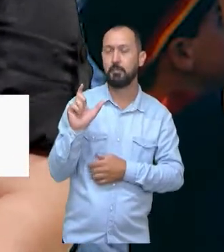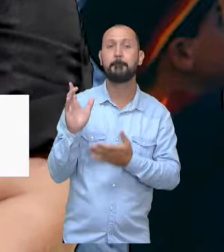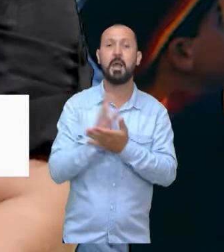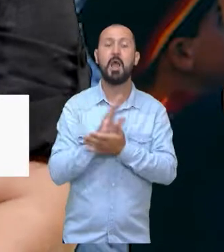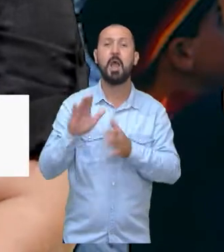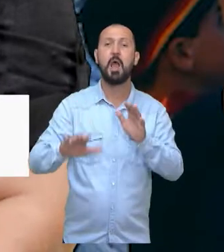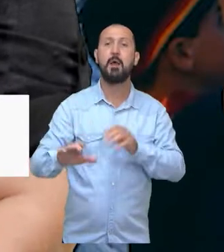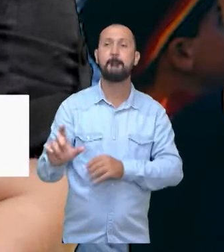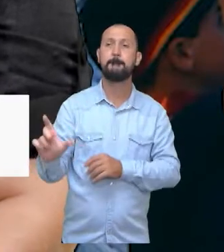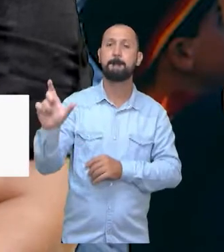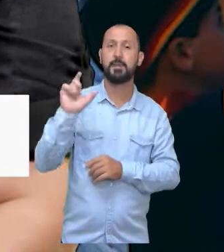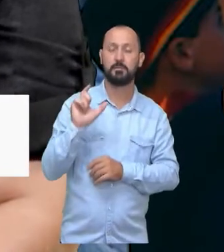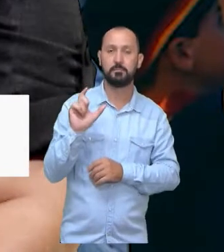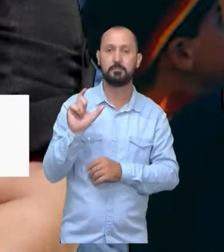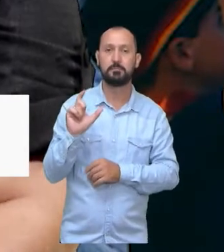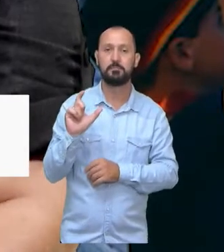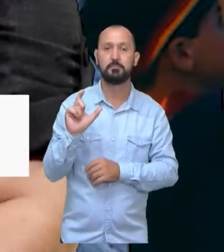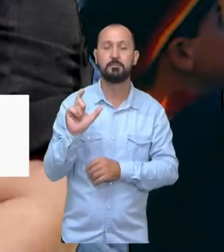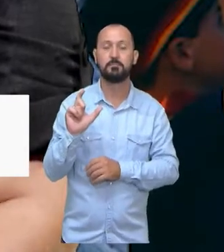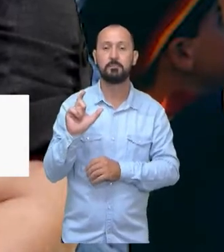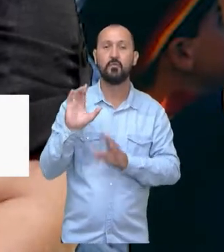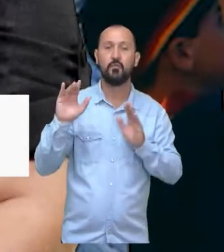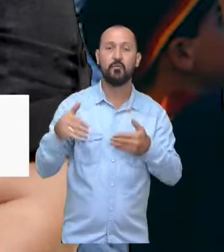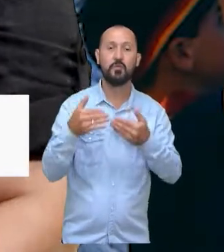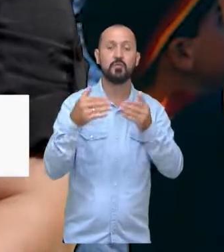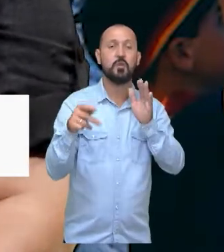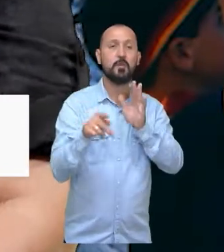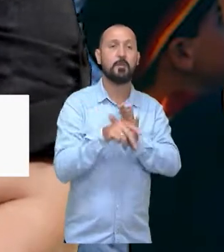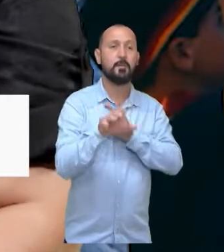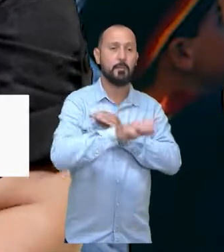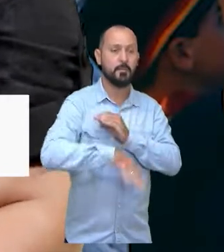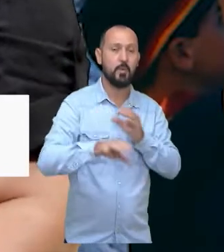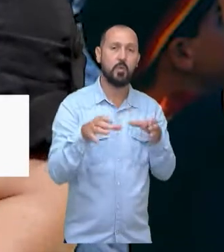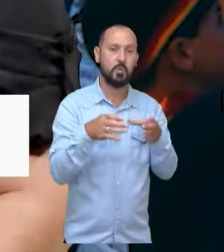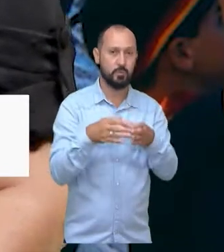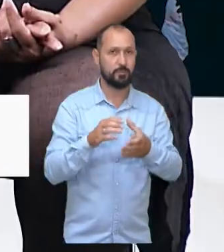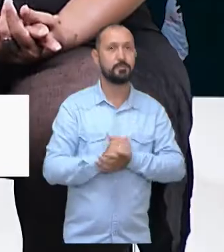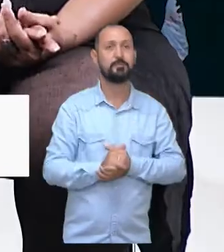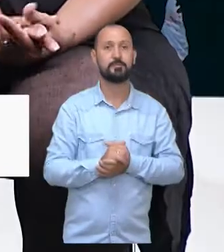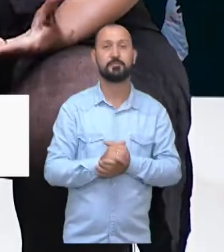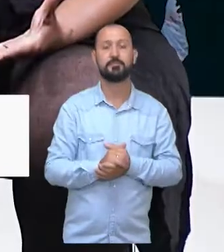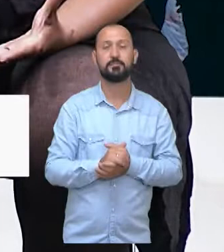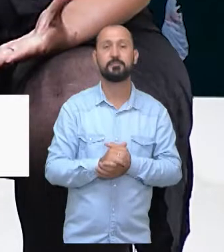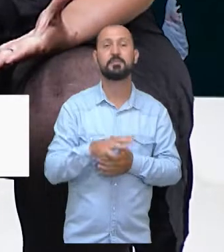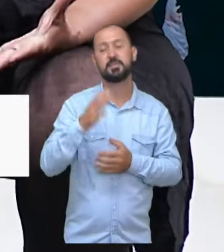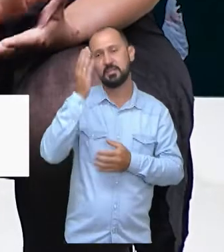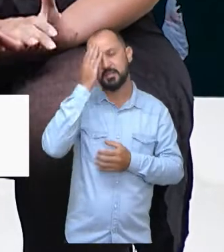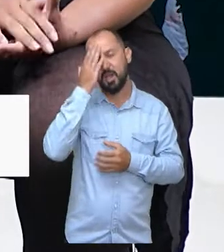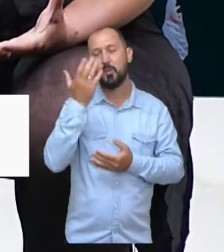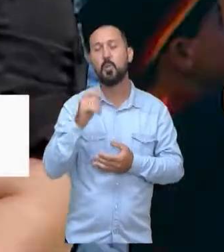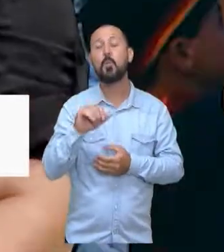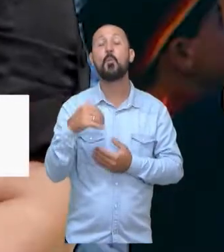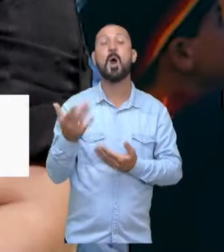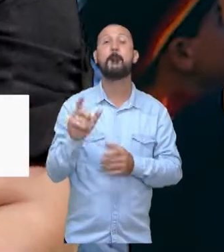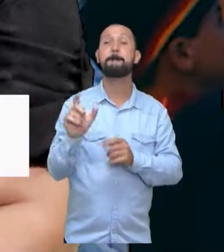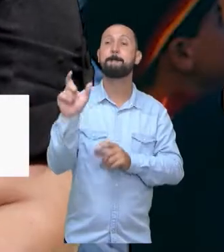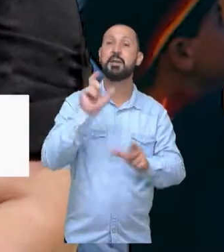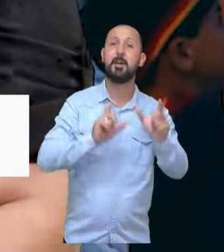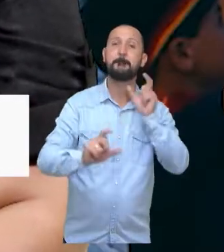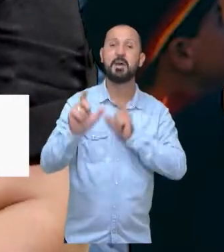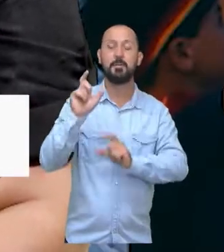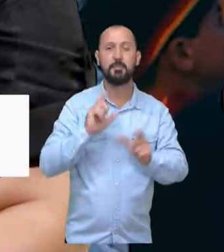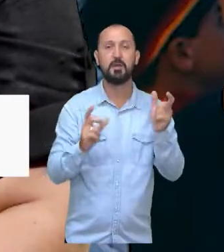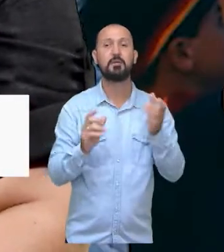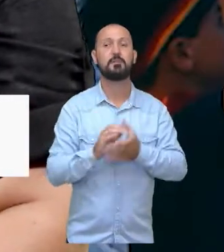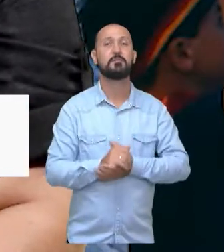Mas determinados xingamentos são direcionados apenas para as pessoas LGBTs. E a gente sabe quais são, a gente sabe